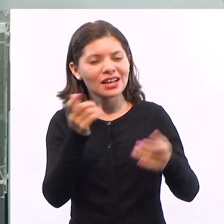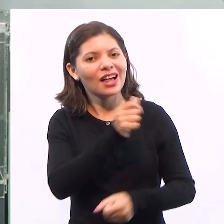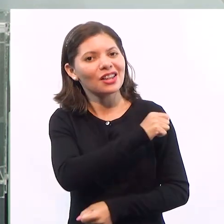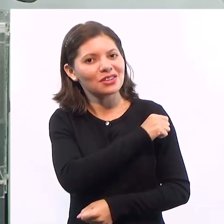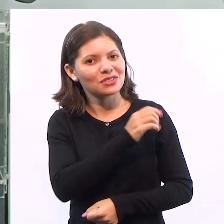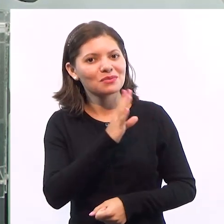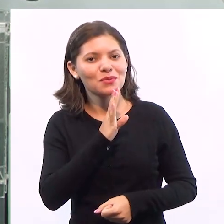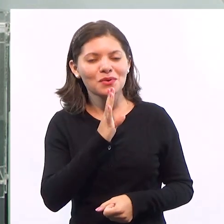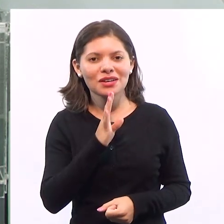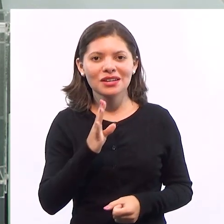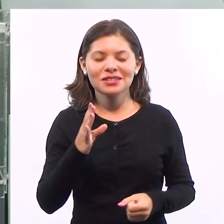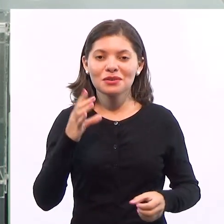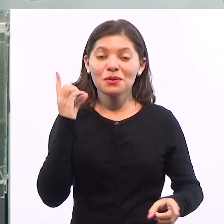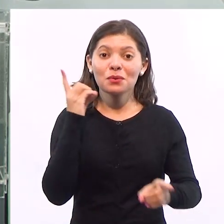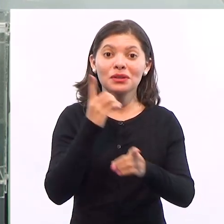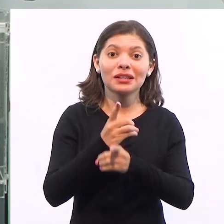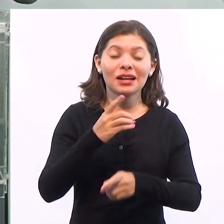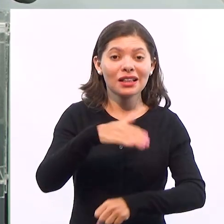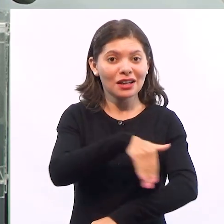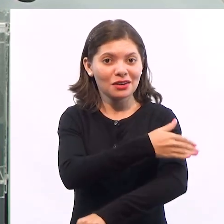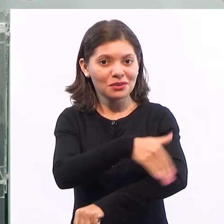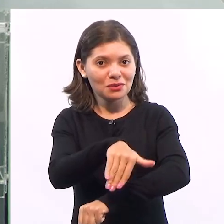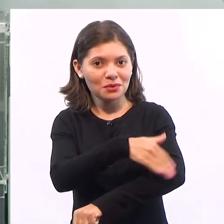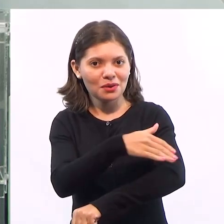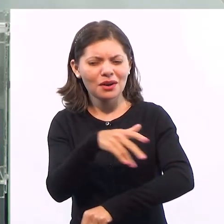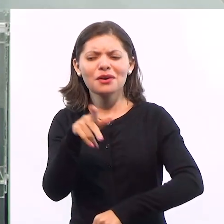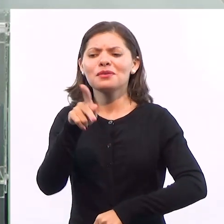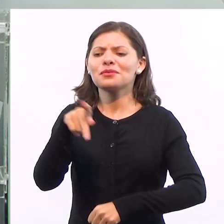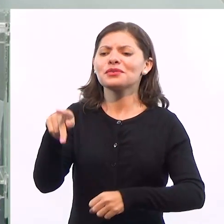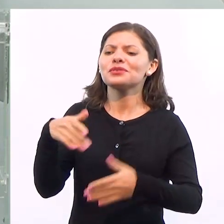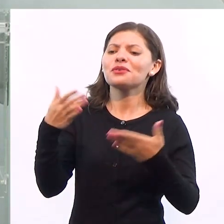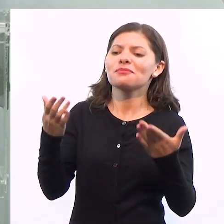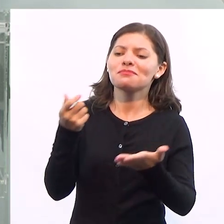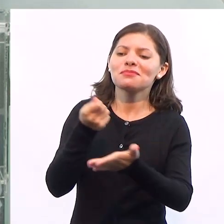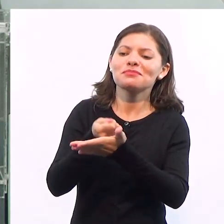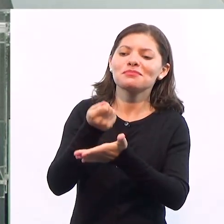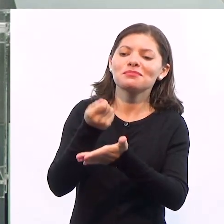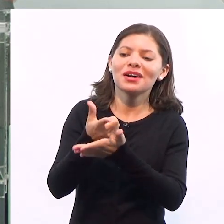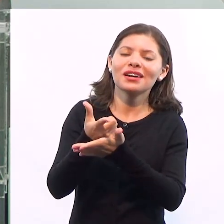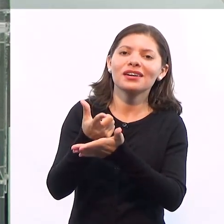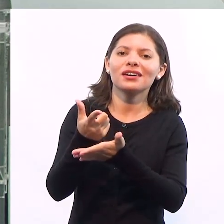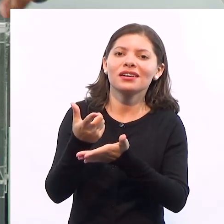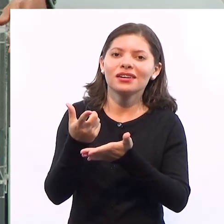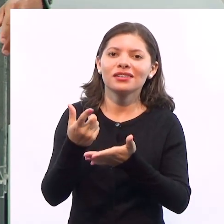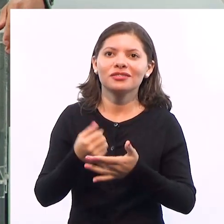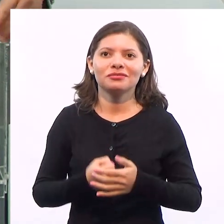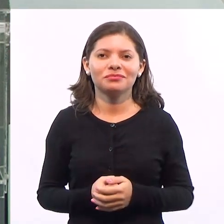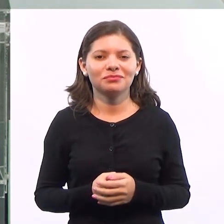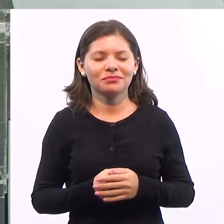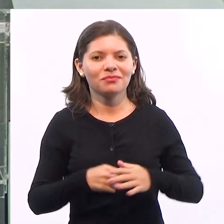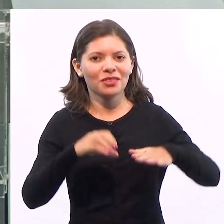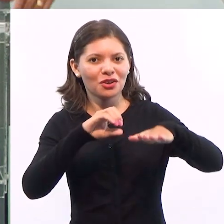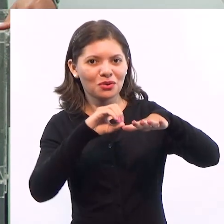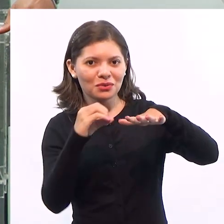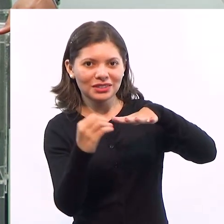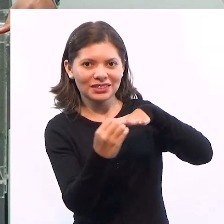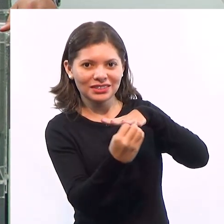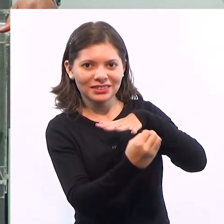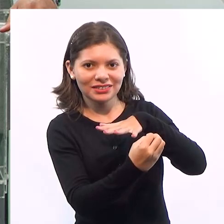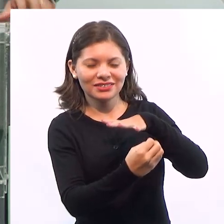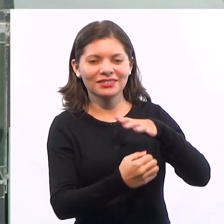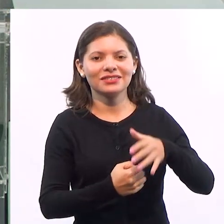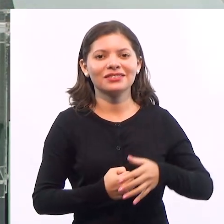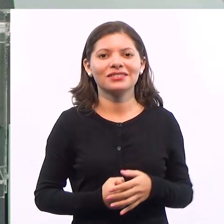você, aluno, me conhece, me encontrar na rua, em algum lugar, para aí, professor, vou pagar aqui para o senhor um lanchinho, um açaí, pode